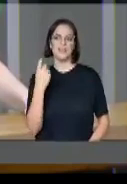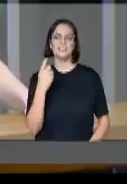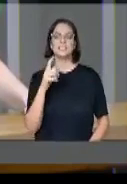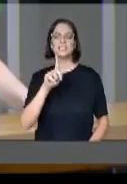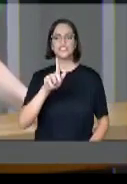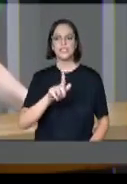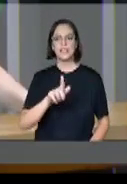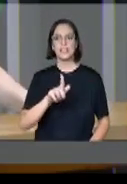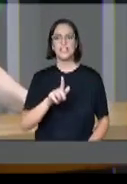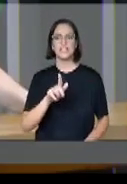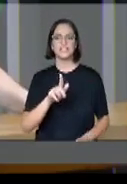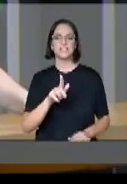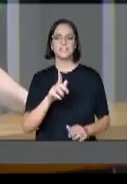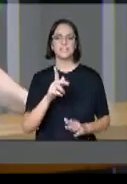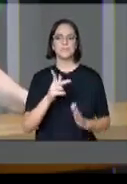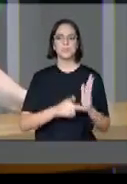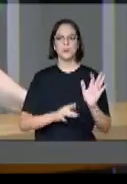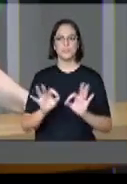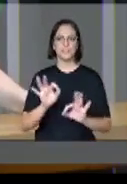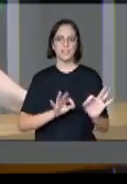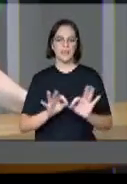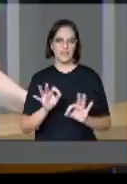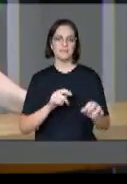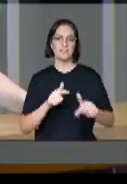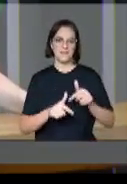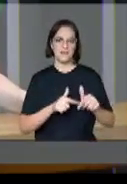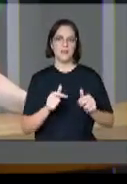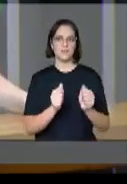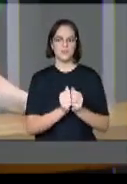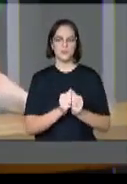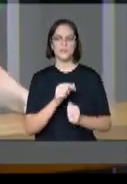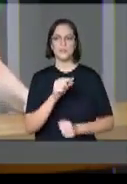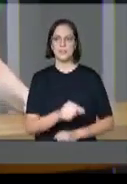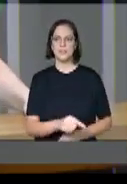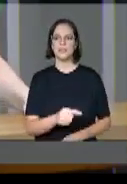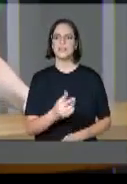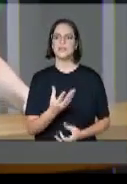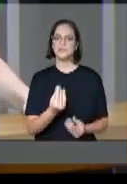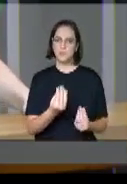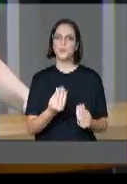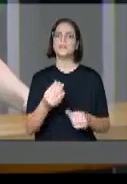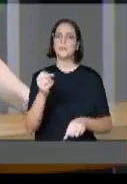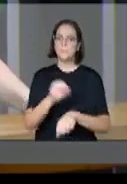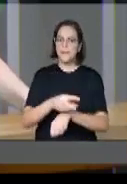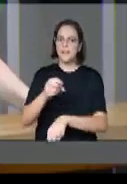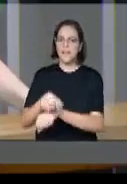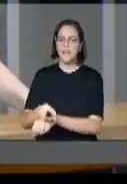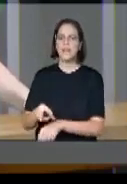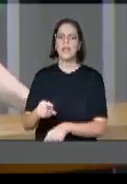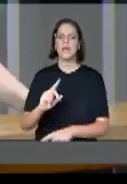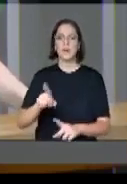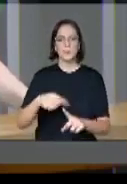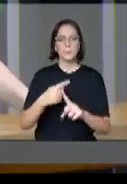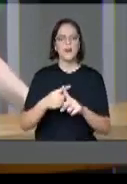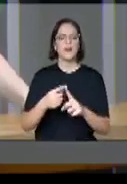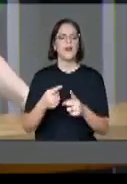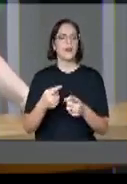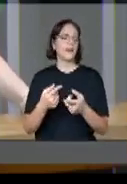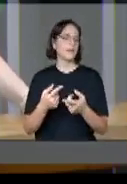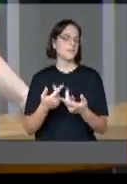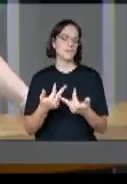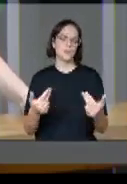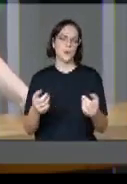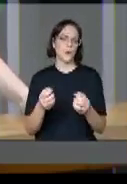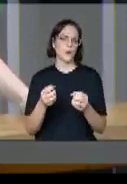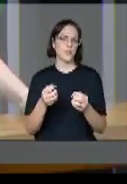projetos do grupo. É um grupo que também gera muito empregos, além de levar a palavra para